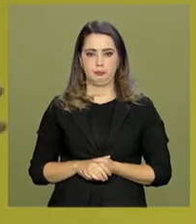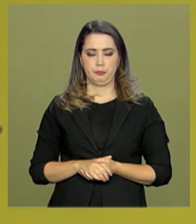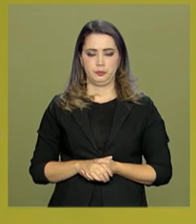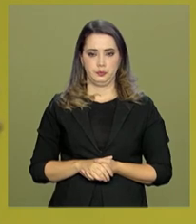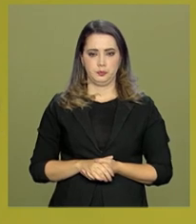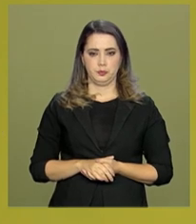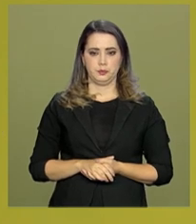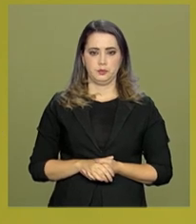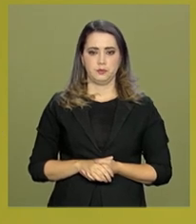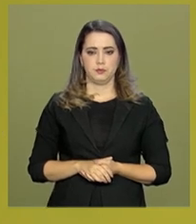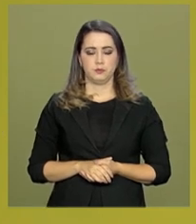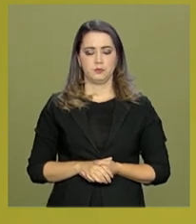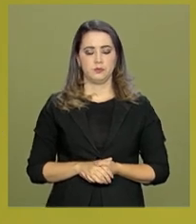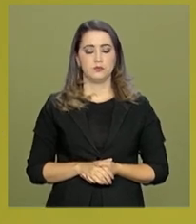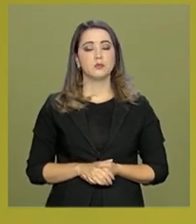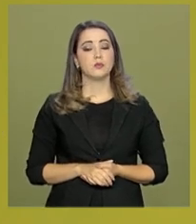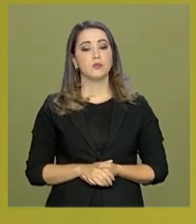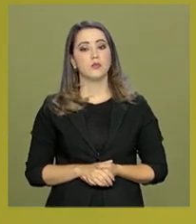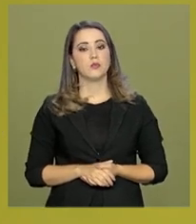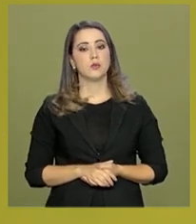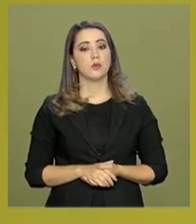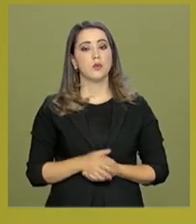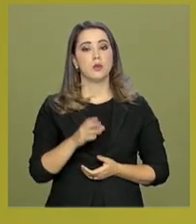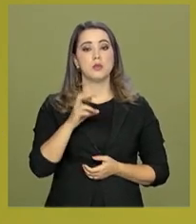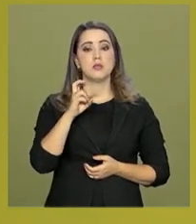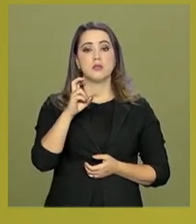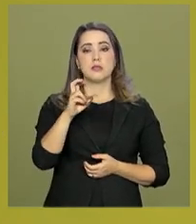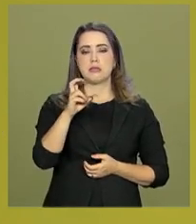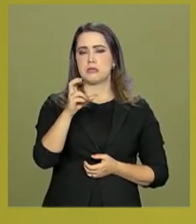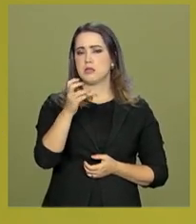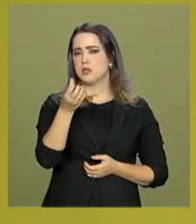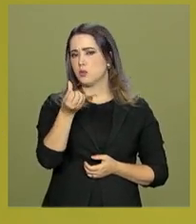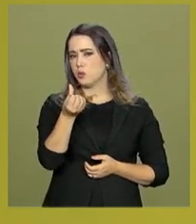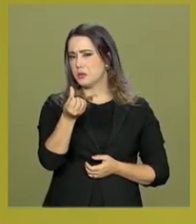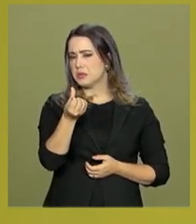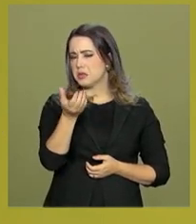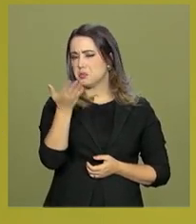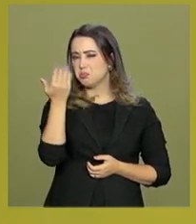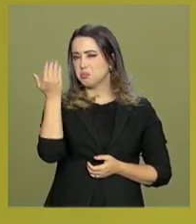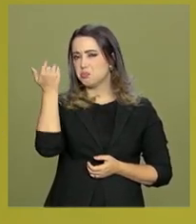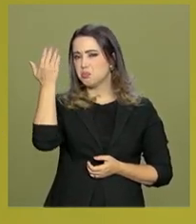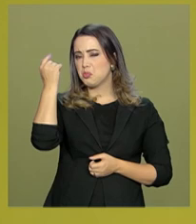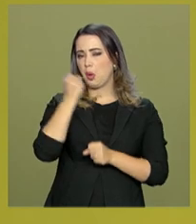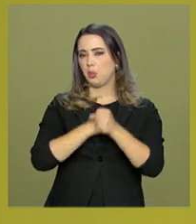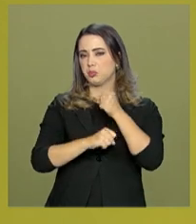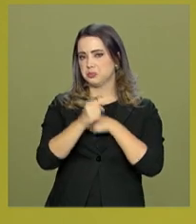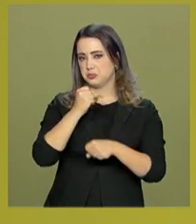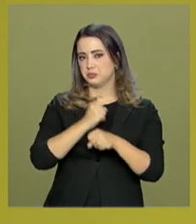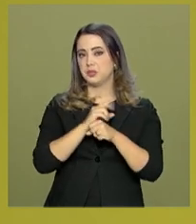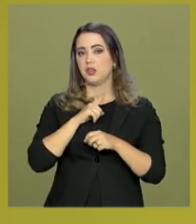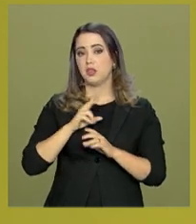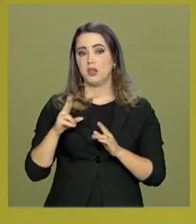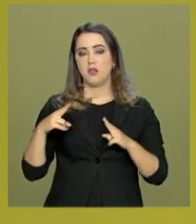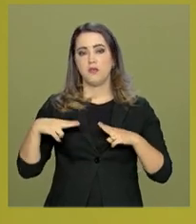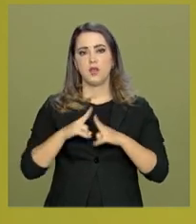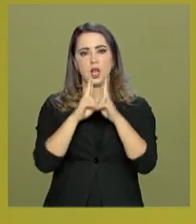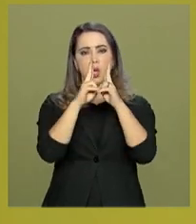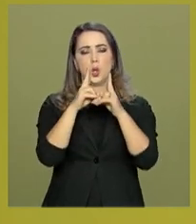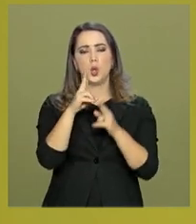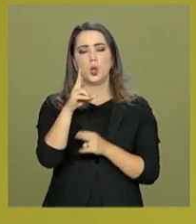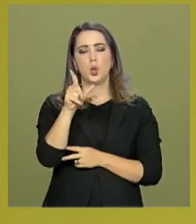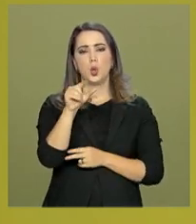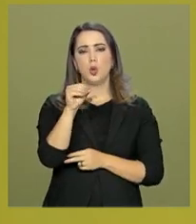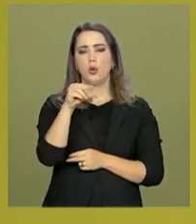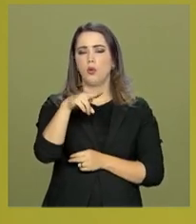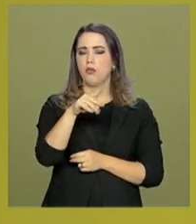cinco seis anos atrás houve londres uma reunião promovida pelo então primeiro-ministro em conexão é